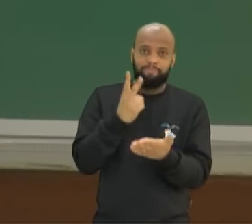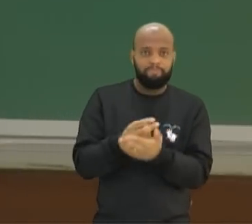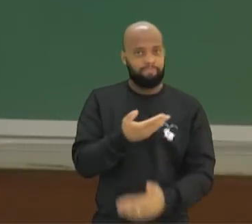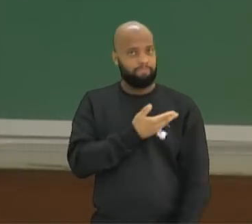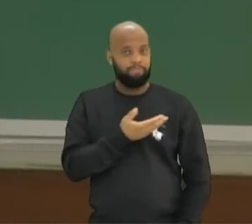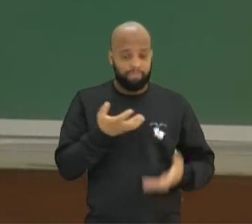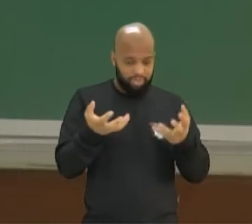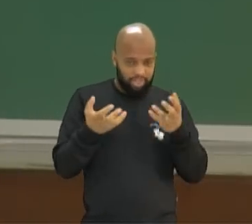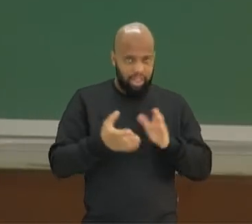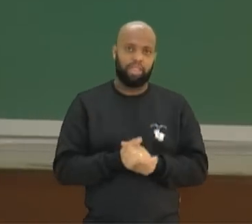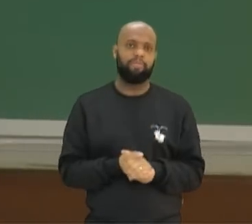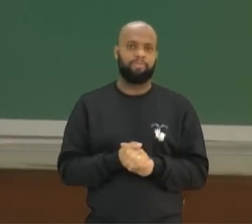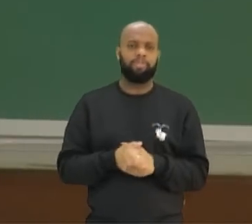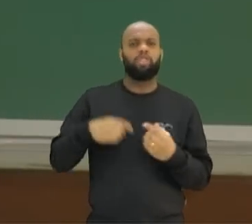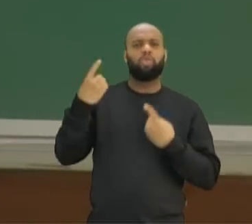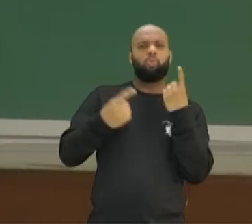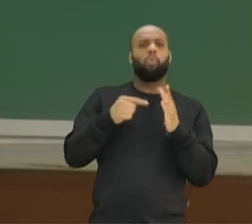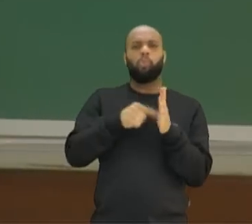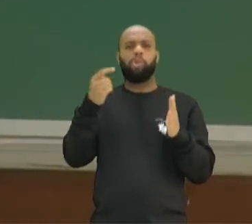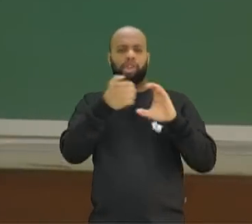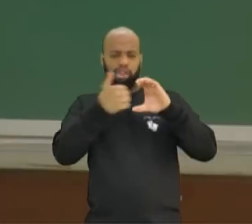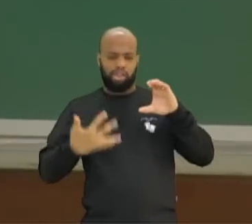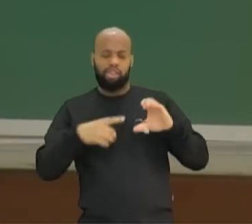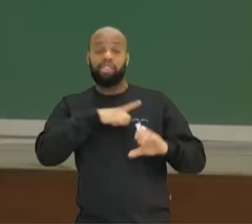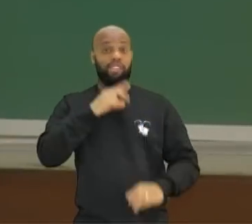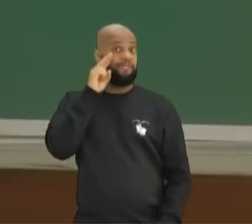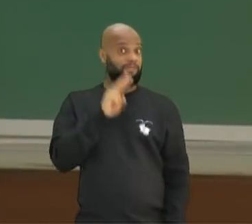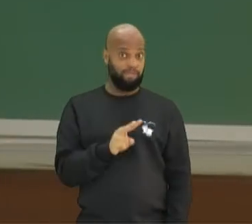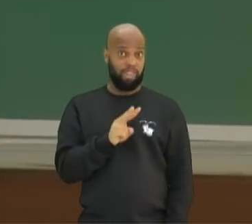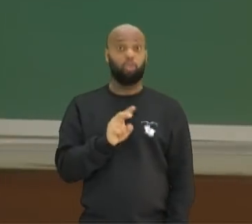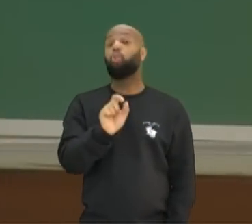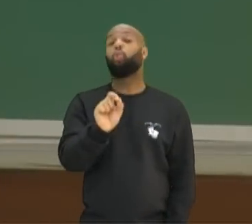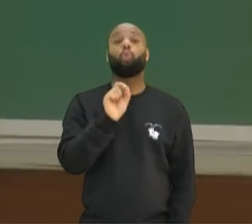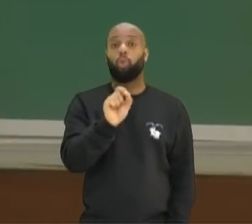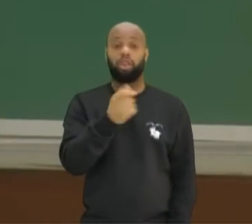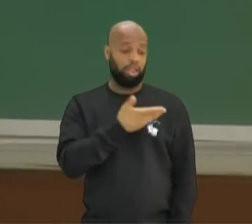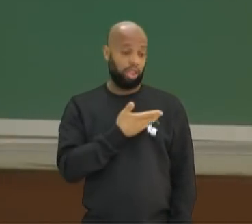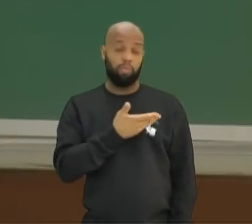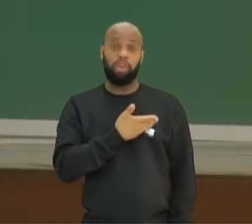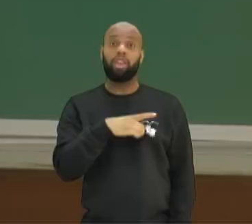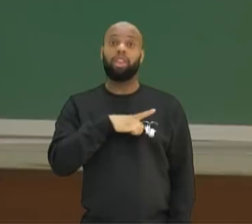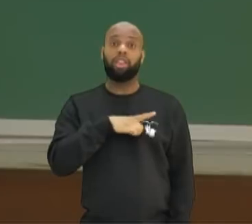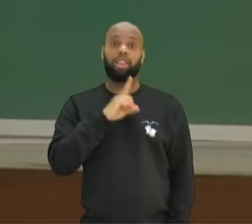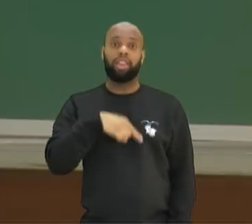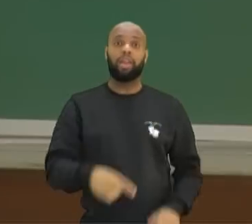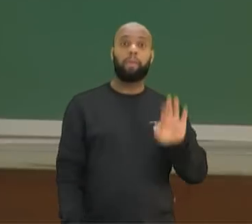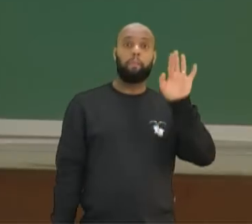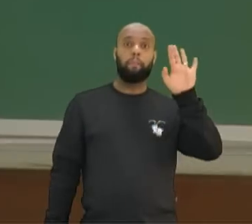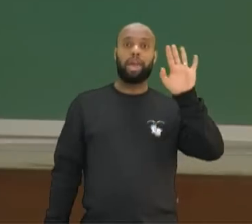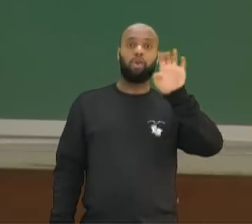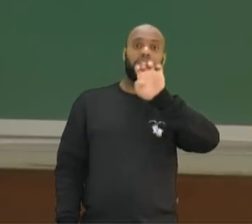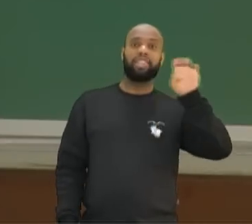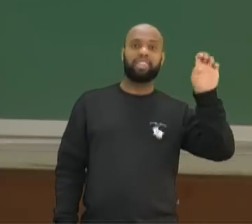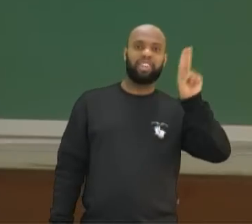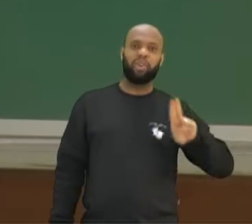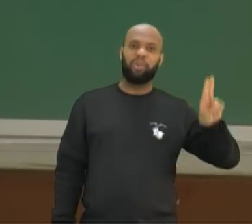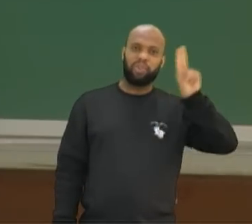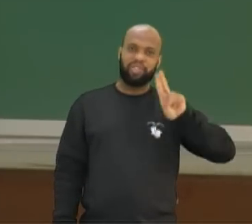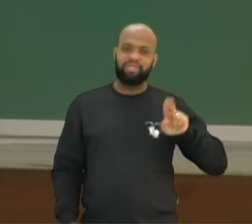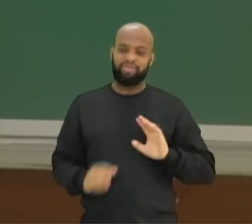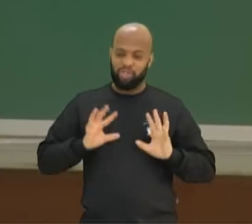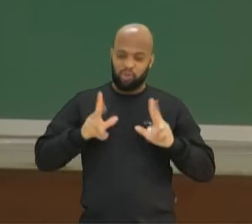amizade. Qual é a primeira característica que ela vê? Que as amigas são canhotas. Isso